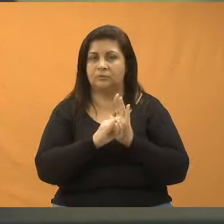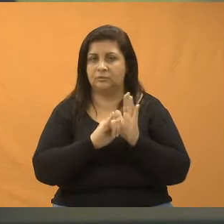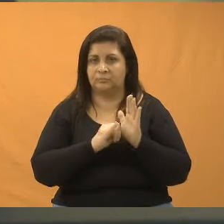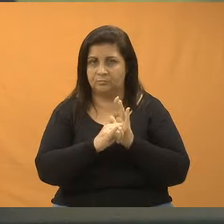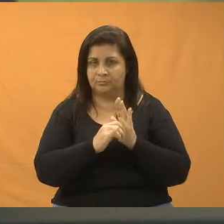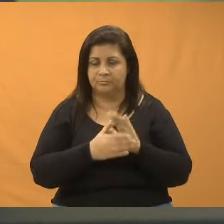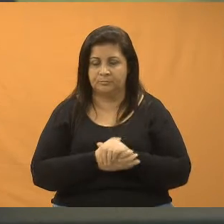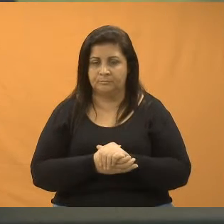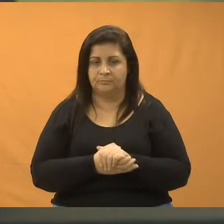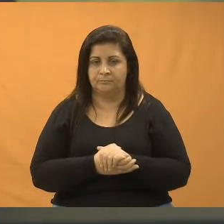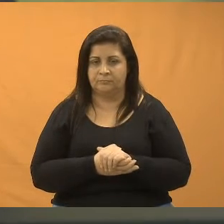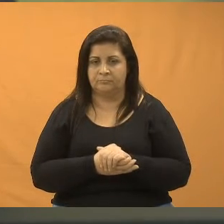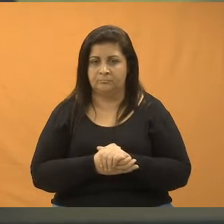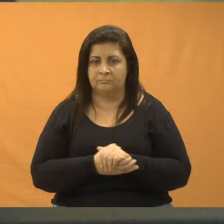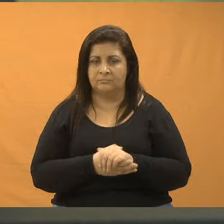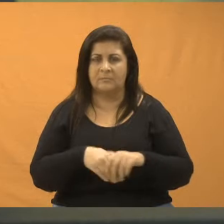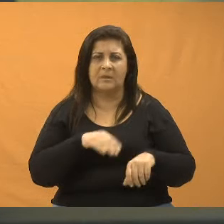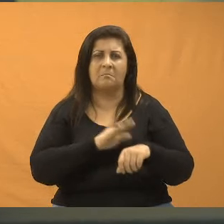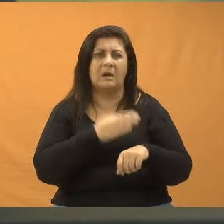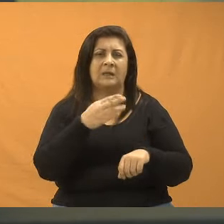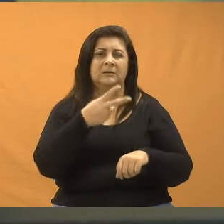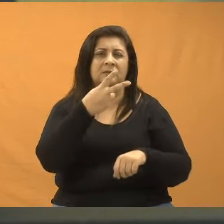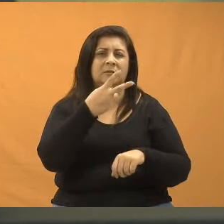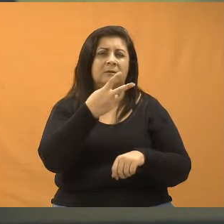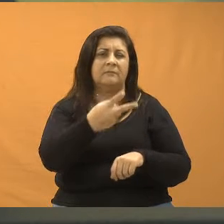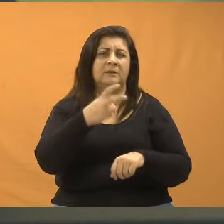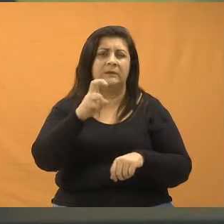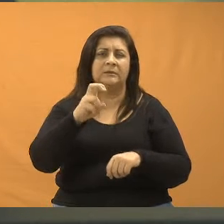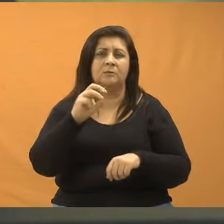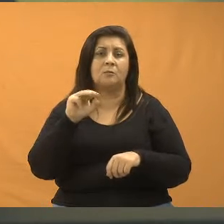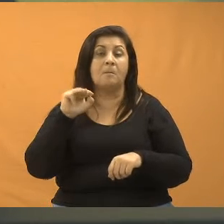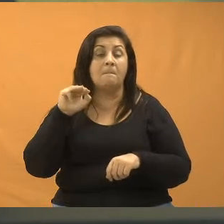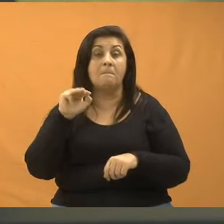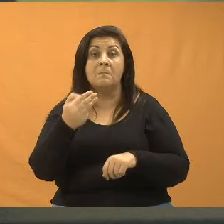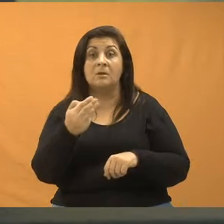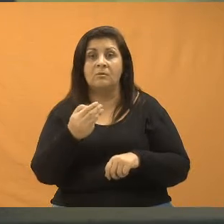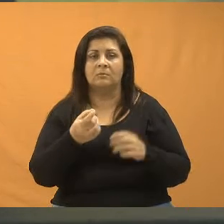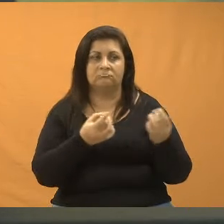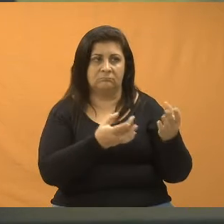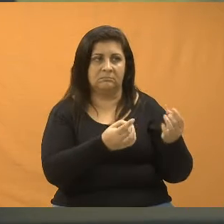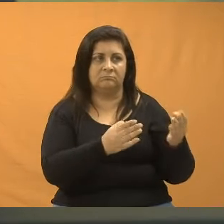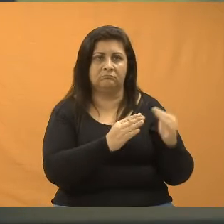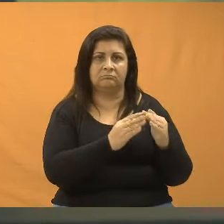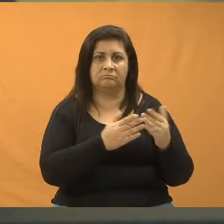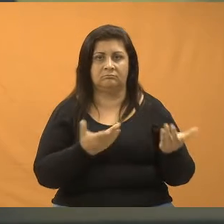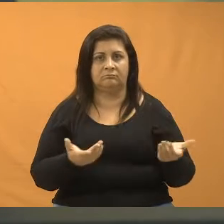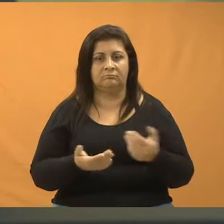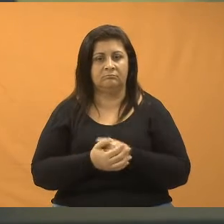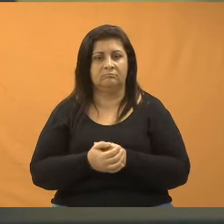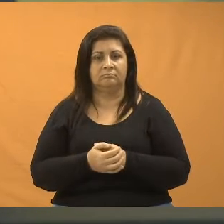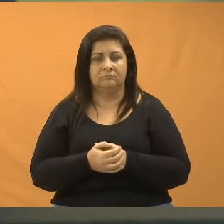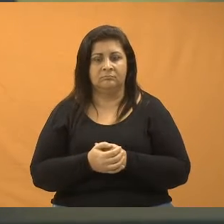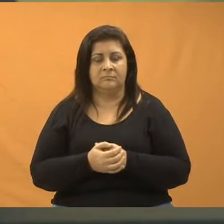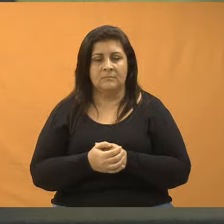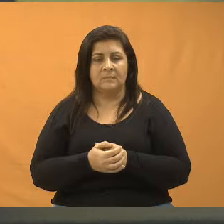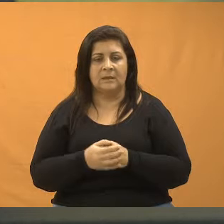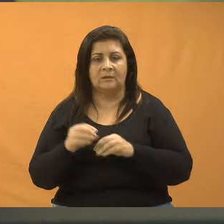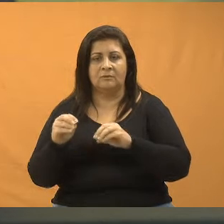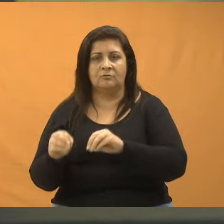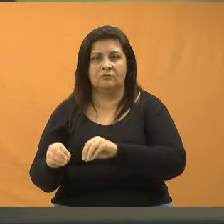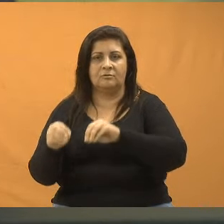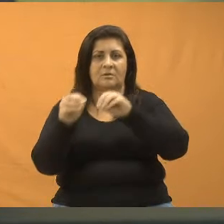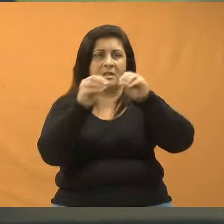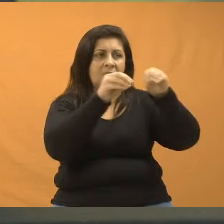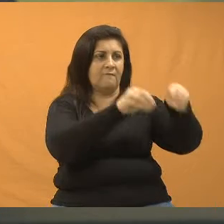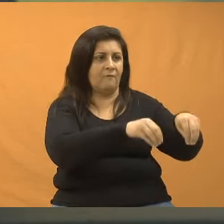mais 20 milhões, 25 que seja. Nós estamos falando que a gente consegue, municipalizando, de vez de devolver para a